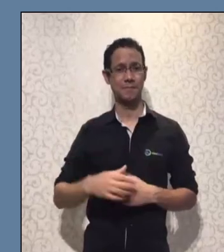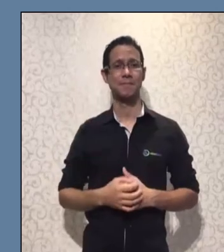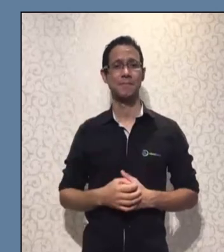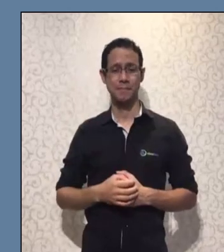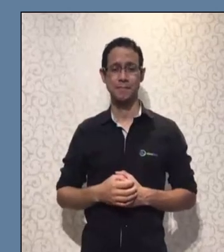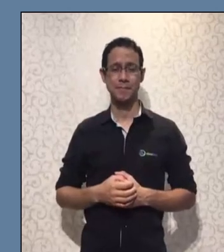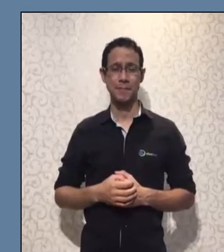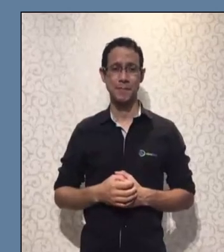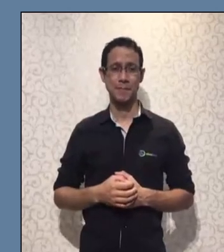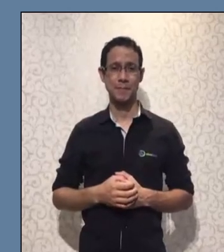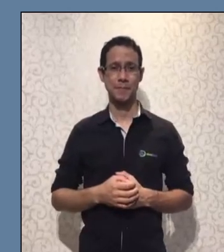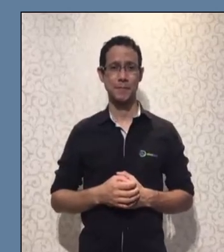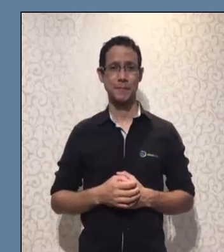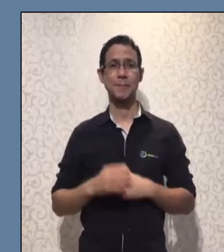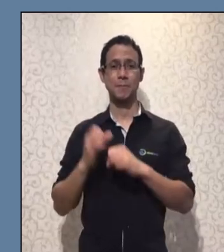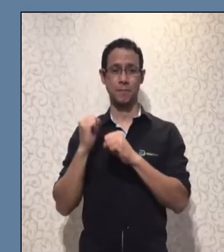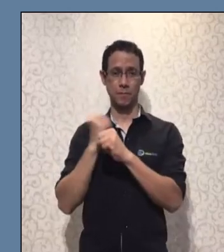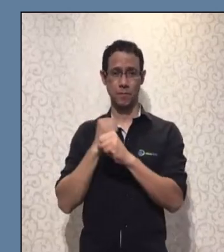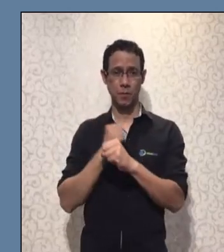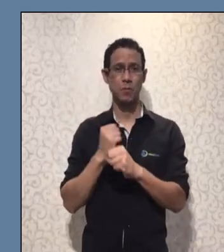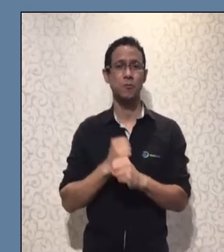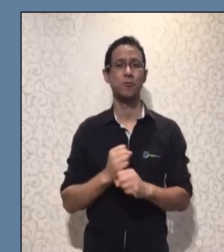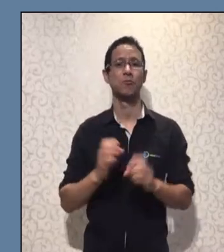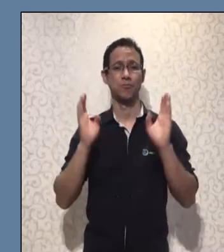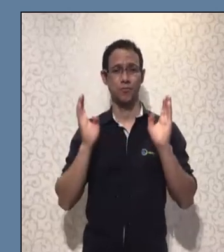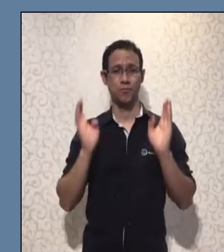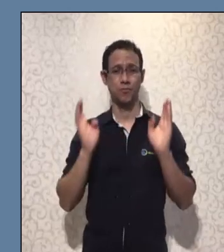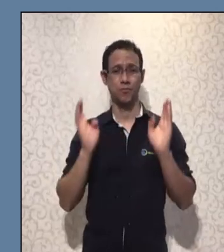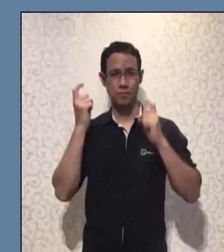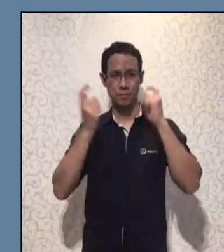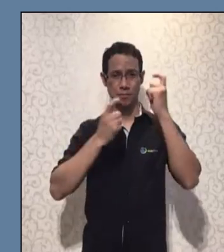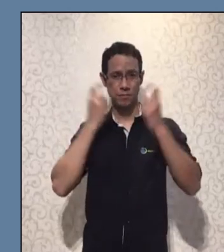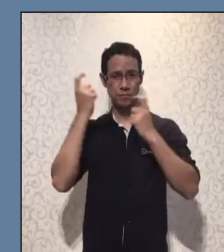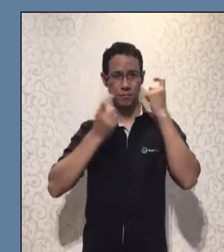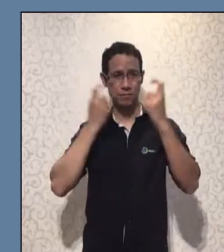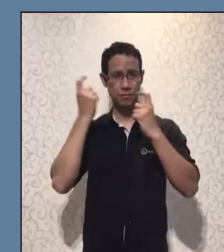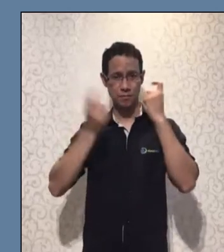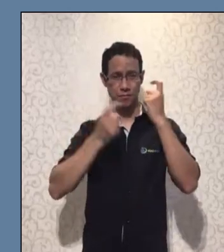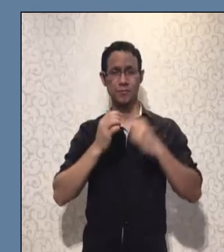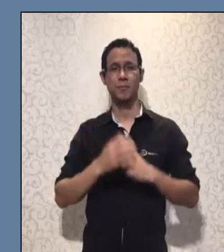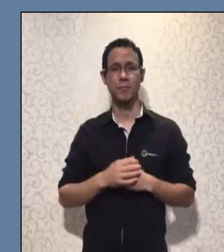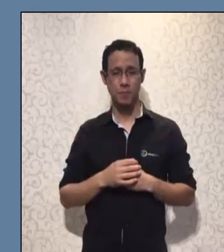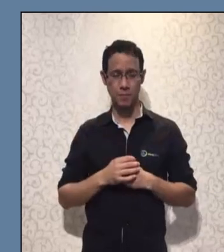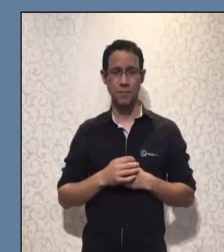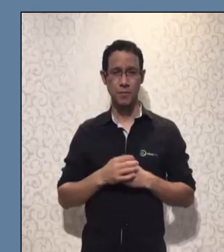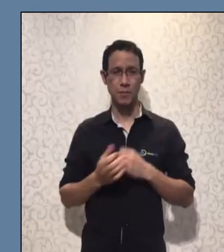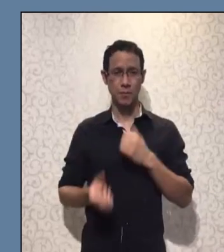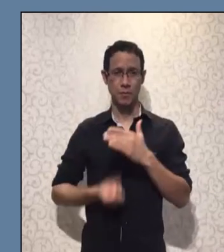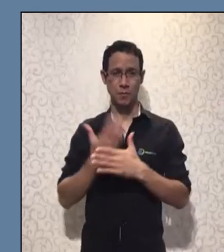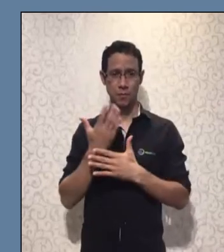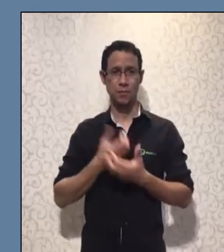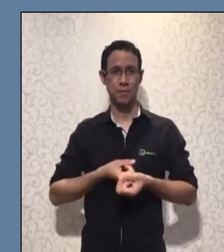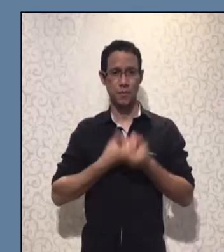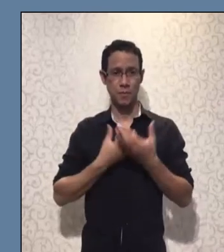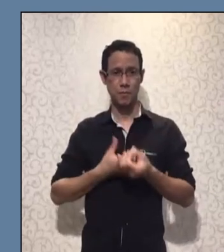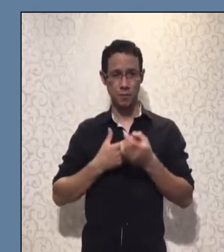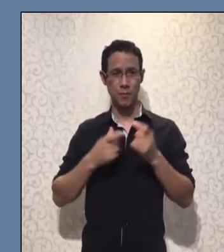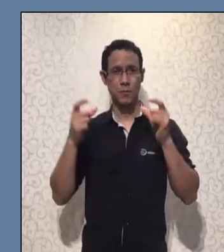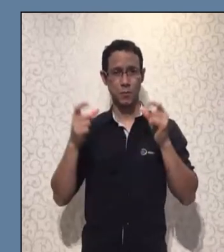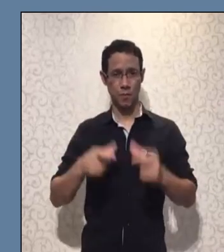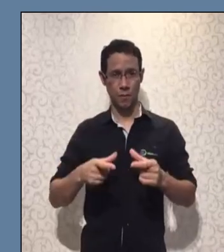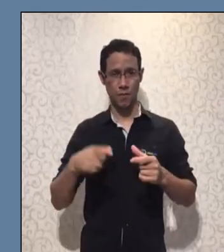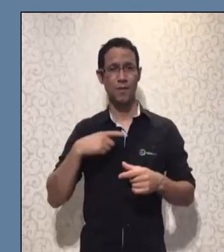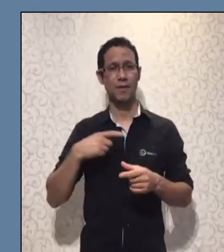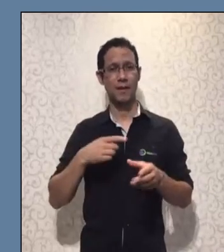há muitos anos já nós temos essa preocupação, constituímos um banco de dados local, de acesso